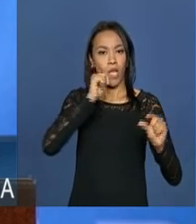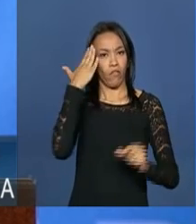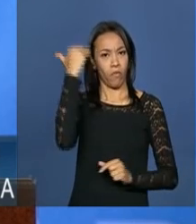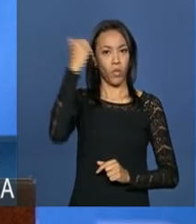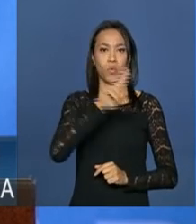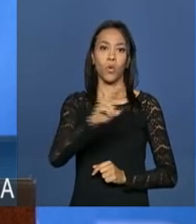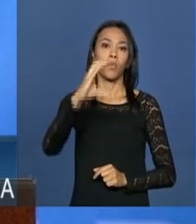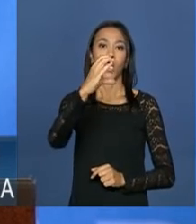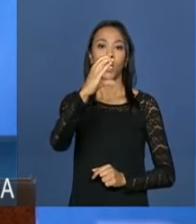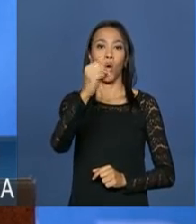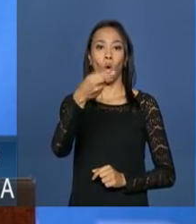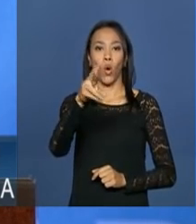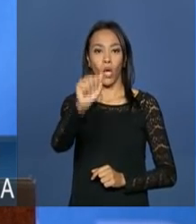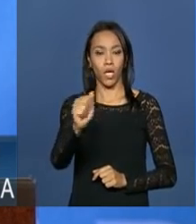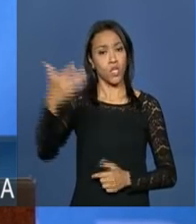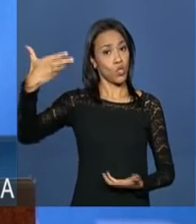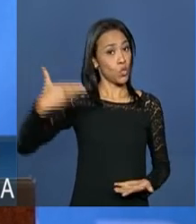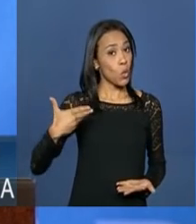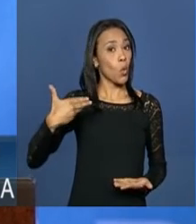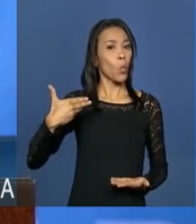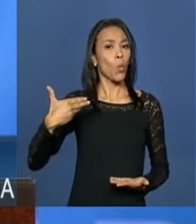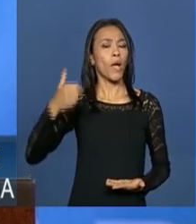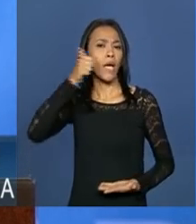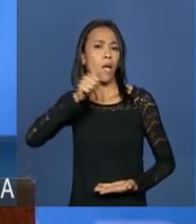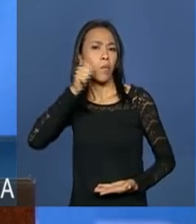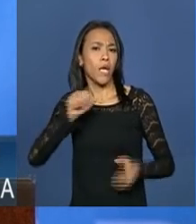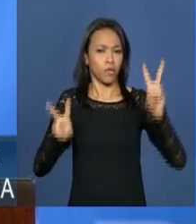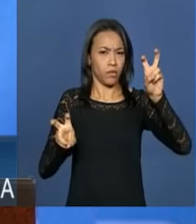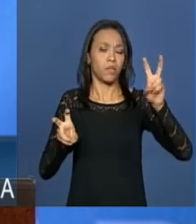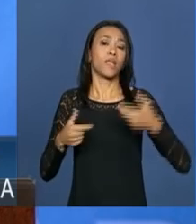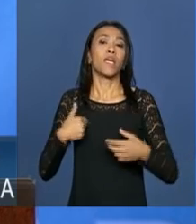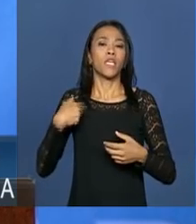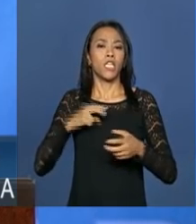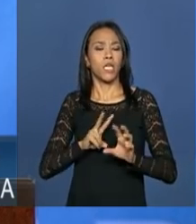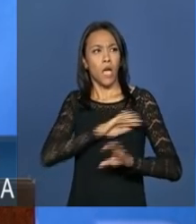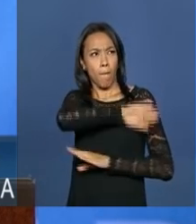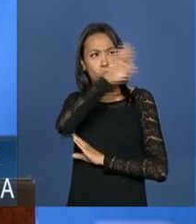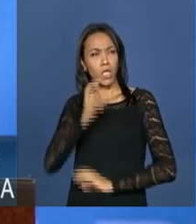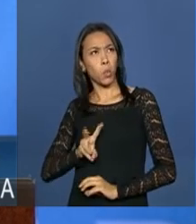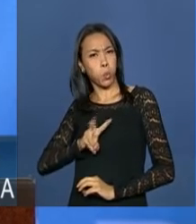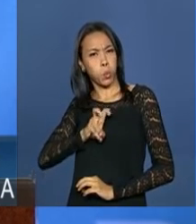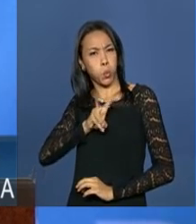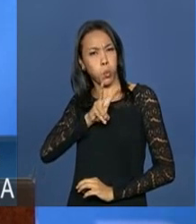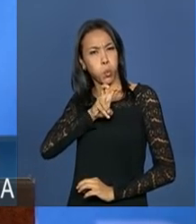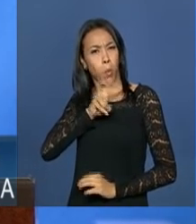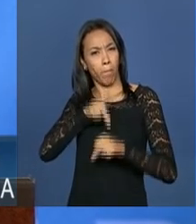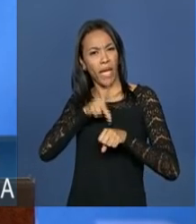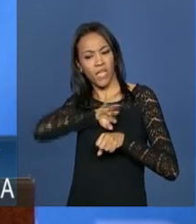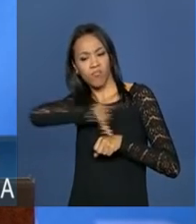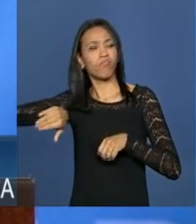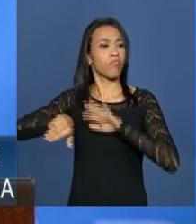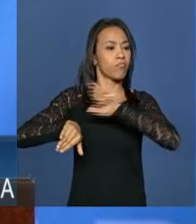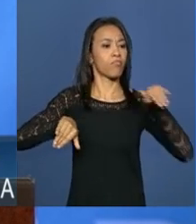diz o seguinte: "Sou aquela mulher que fez a escalada da montanha da vida, removendo pedras